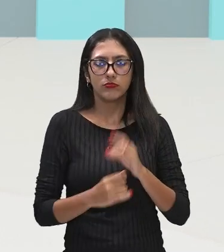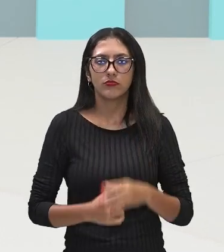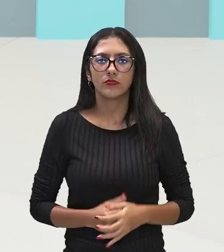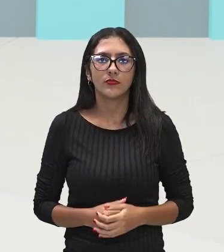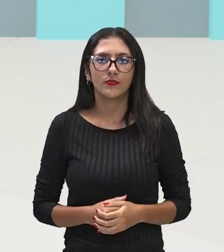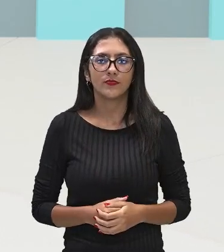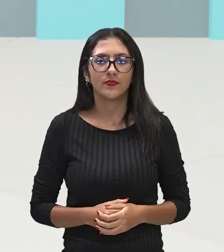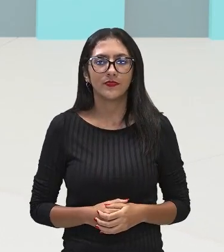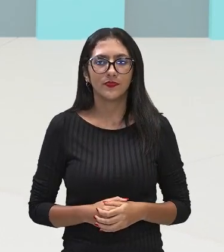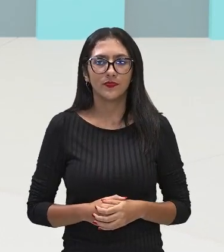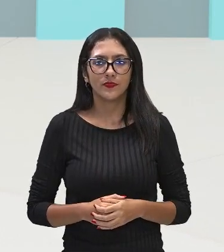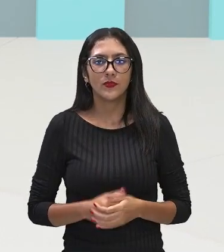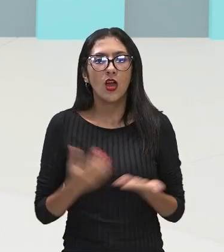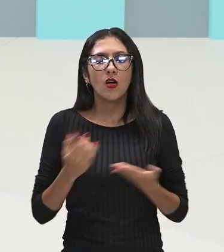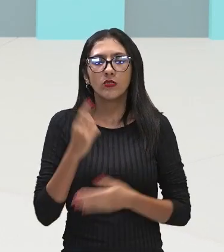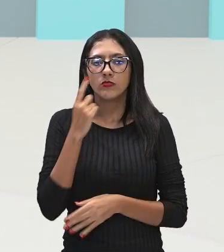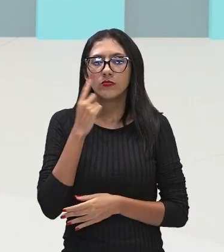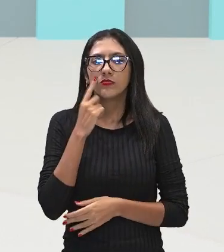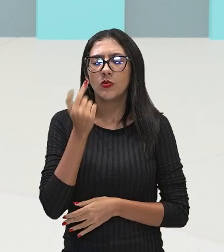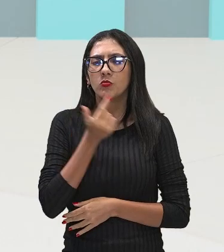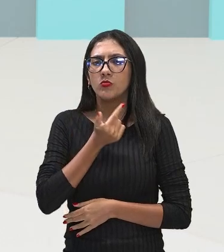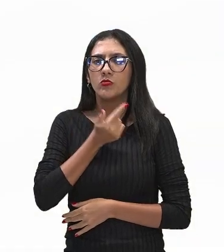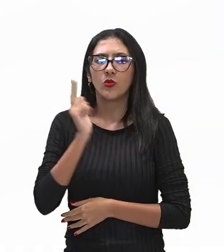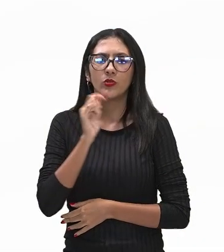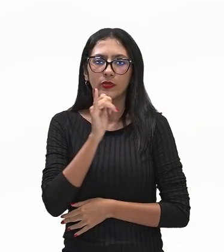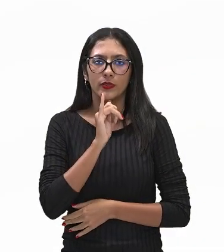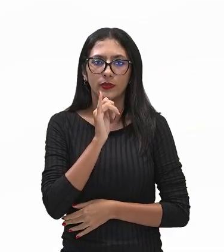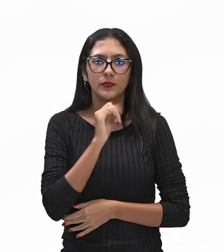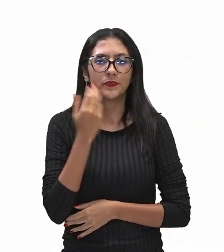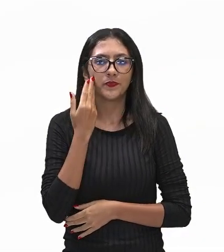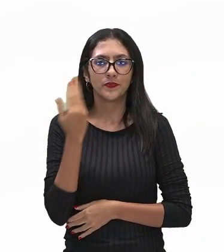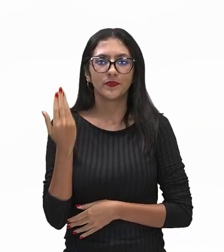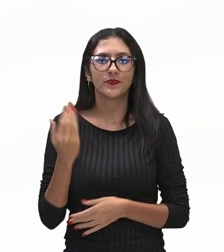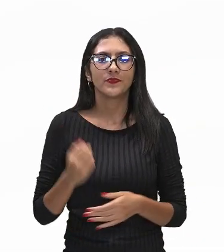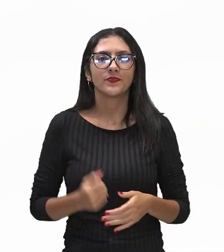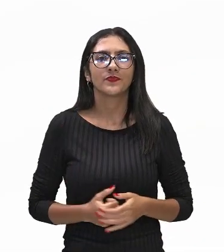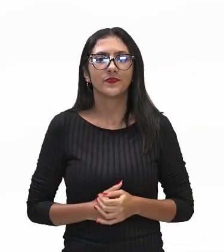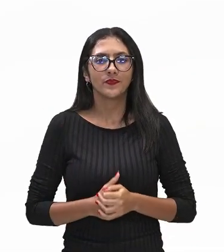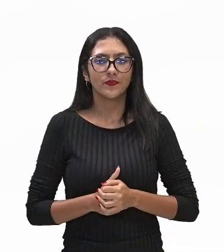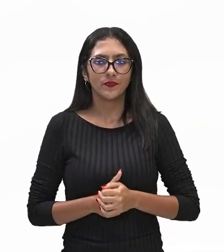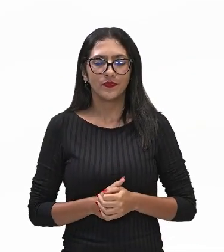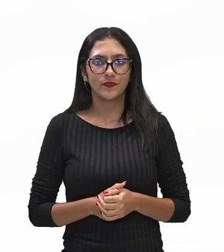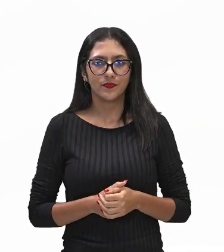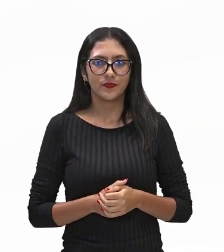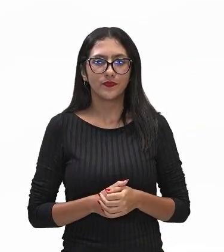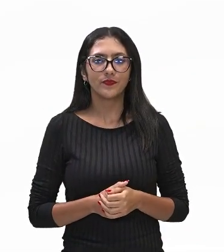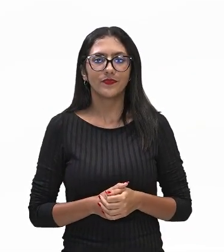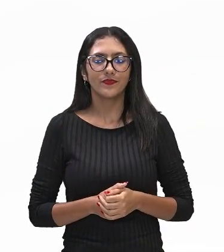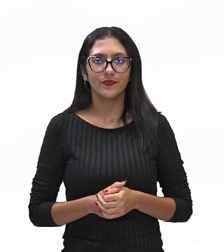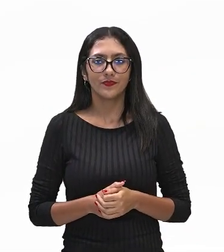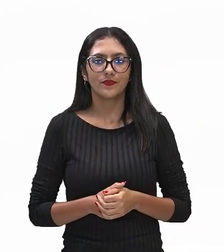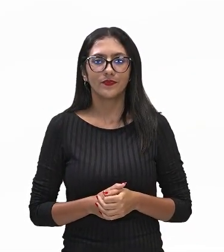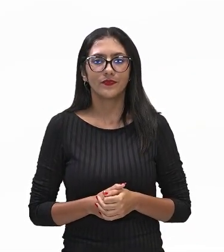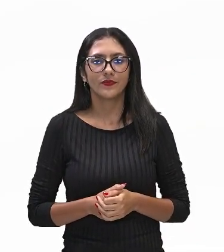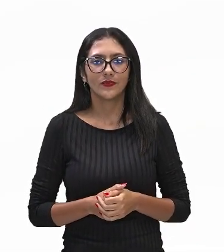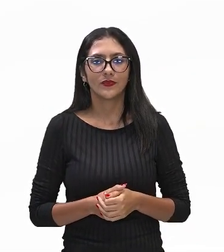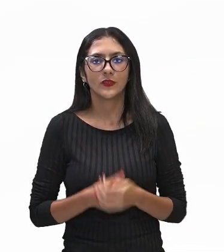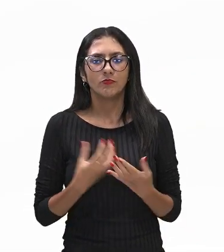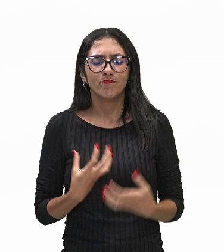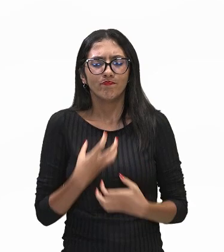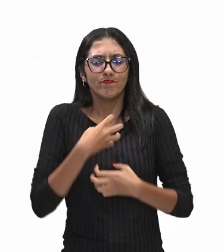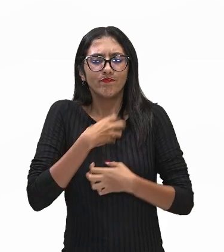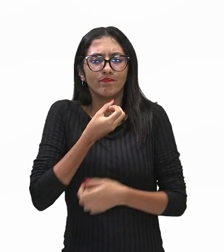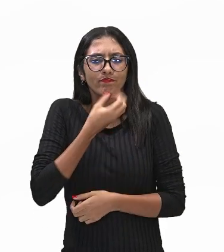quero que vocês vejam outro exemplo aí comigo, acompanhe. Então, nós temos o seguinte: o bem-estar de uma